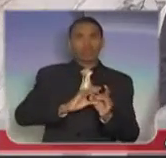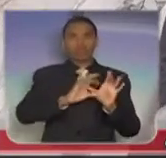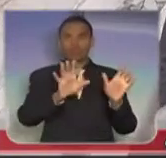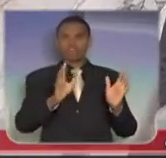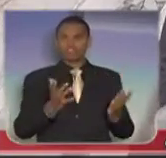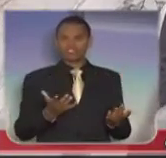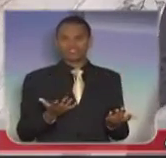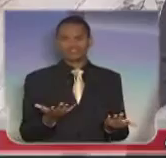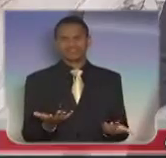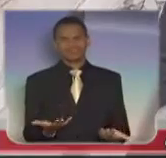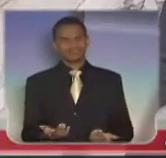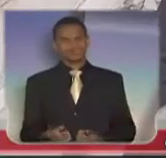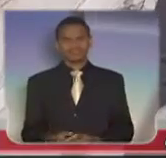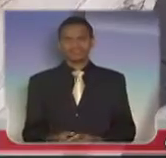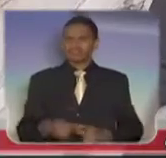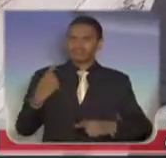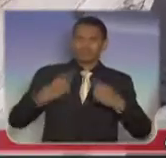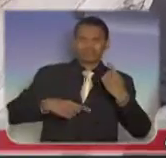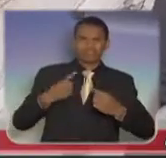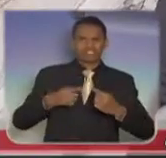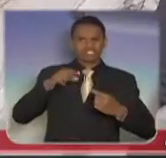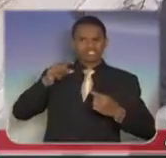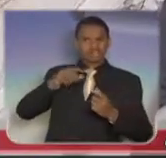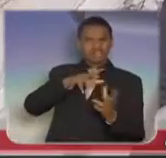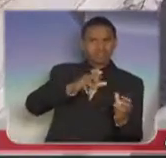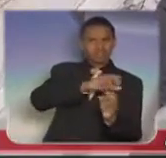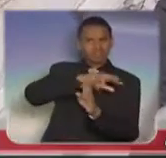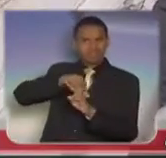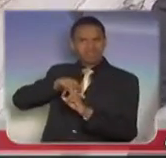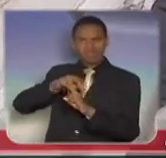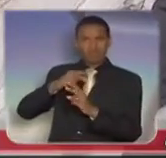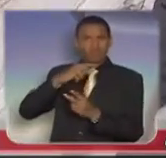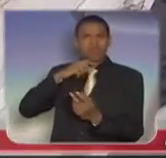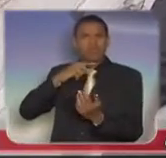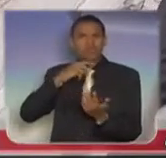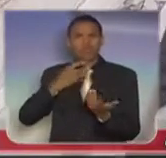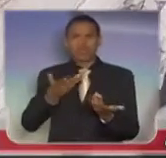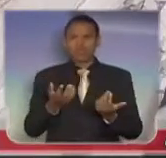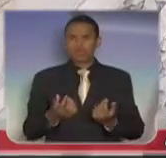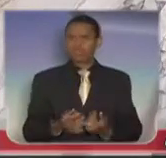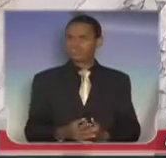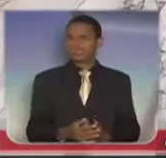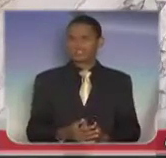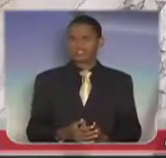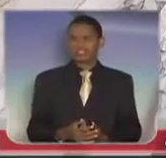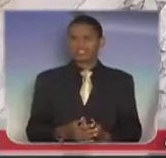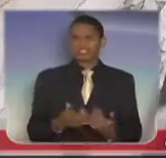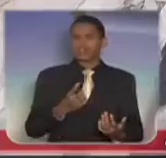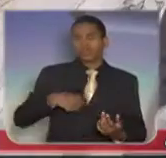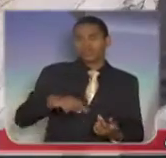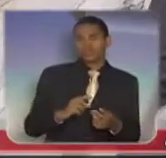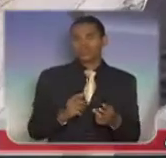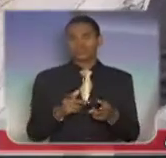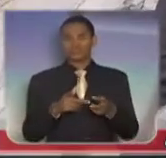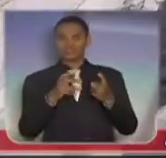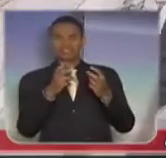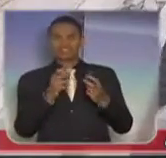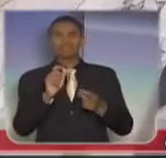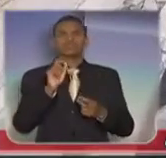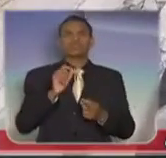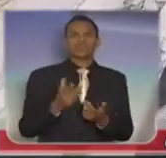desencarcerador momento não sei se o delegado olim concorda comigo mas o que a gente nota claramente que hoje